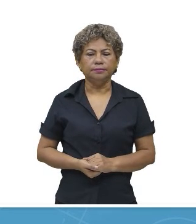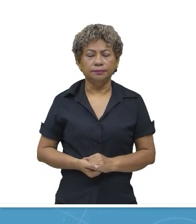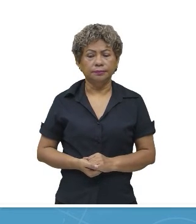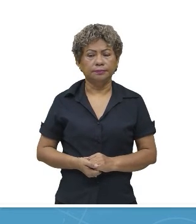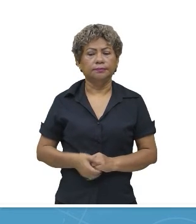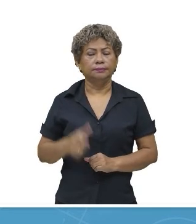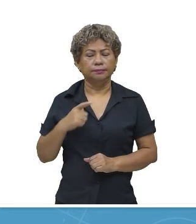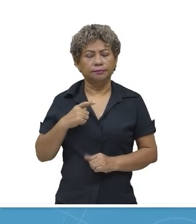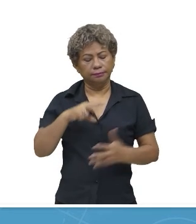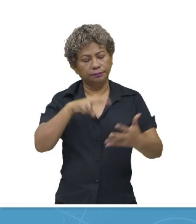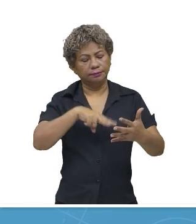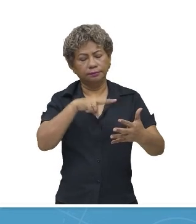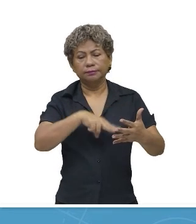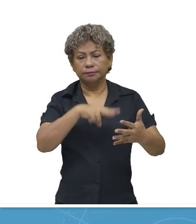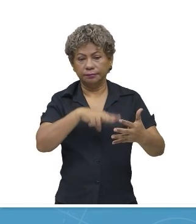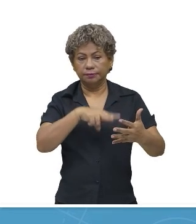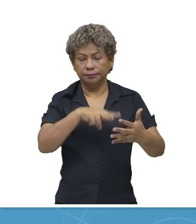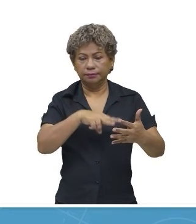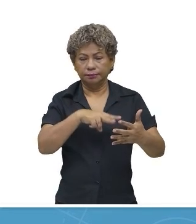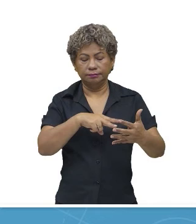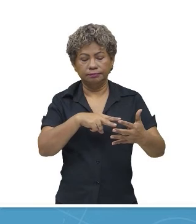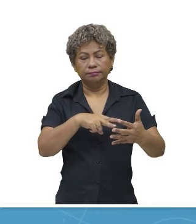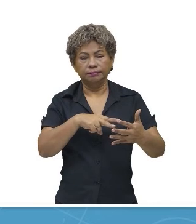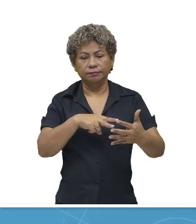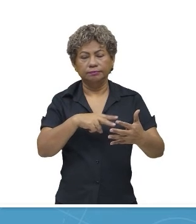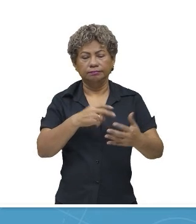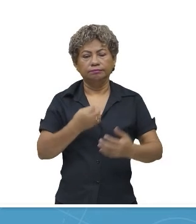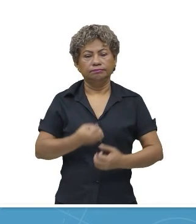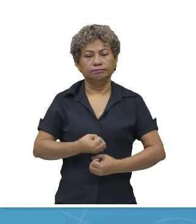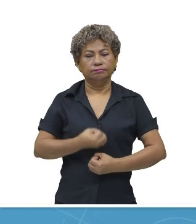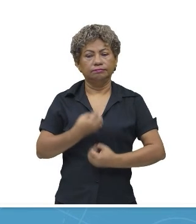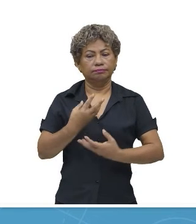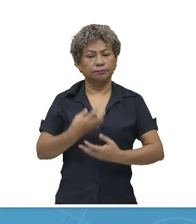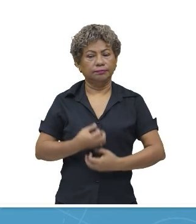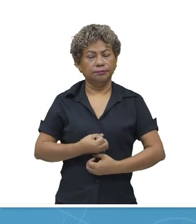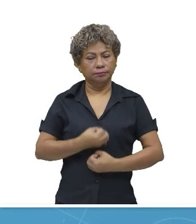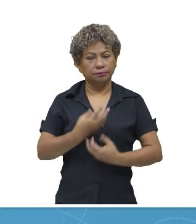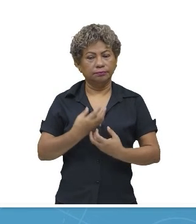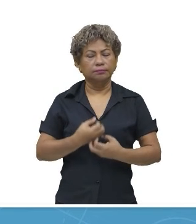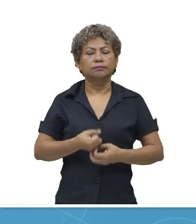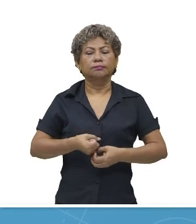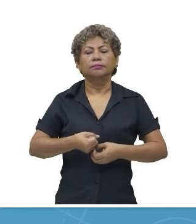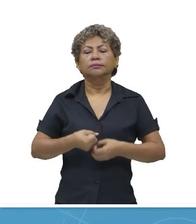né? O poema está dizendo, a gente vai prestar atenção nos valores.